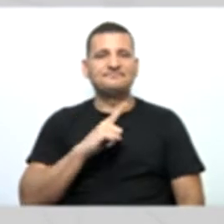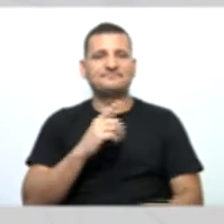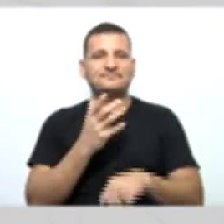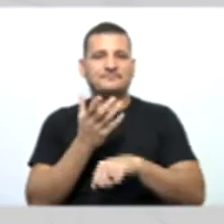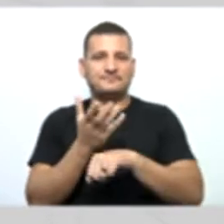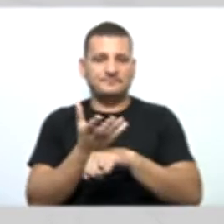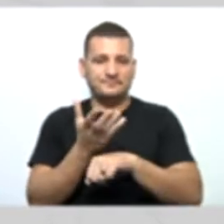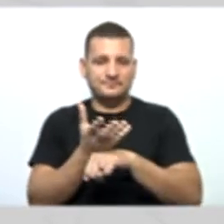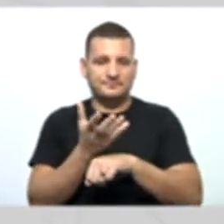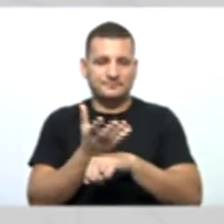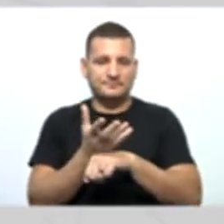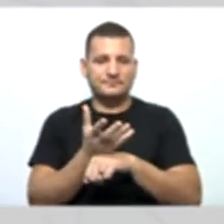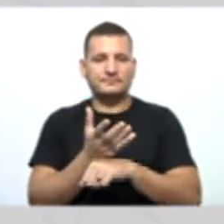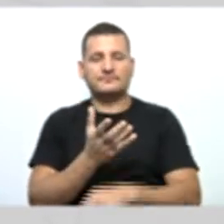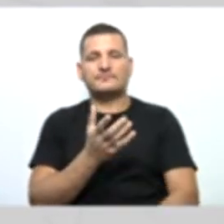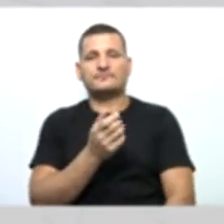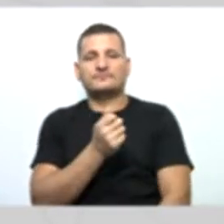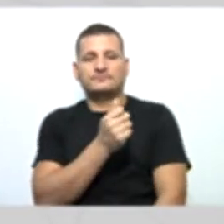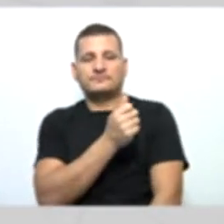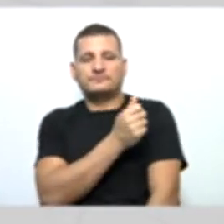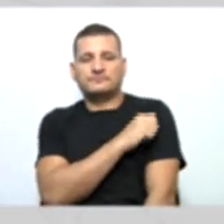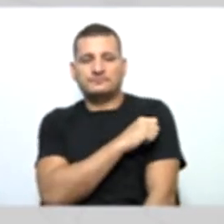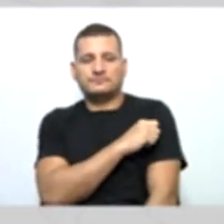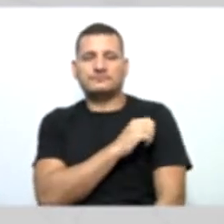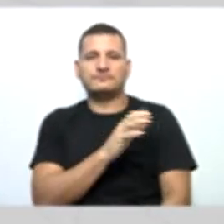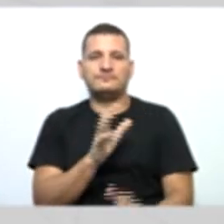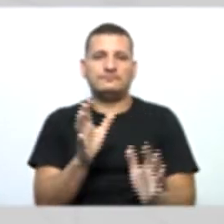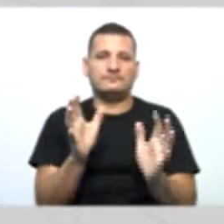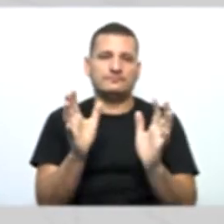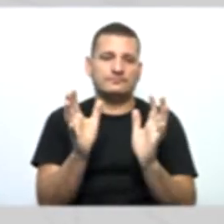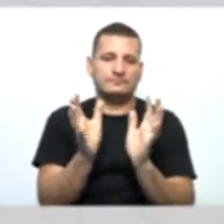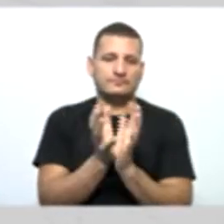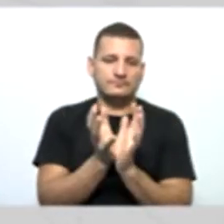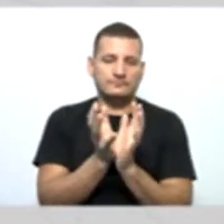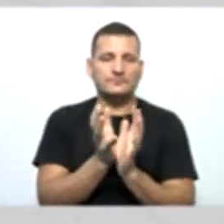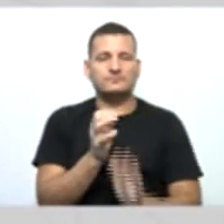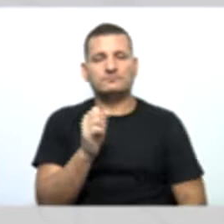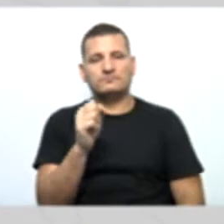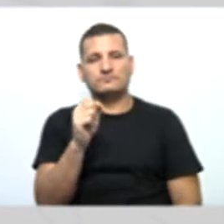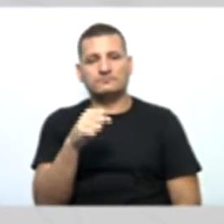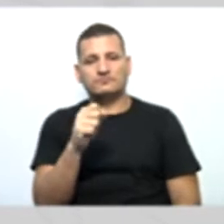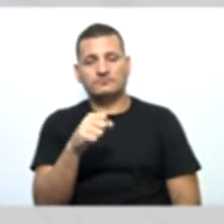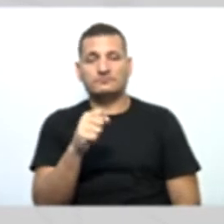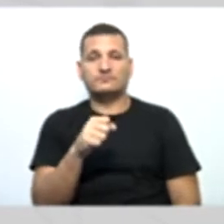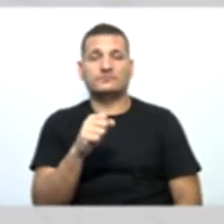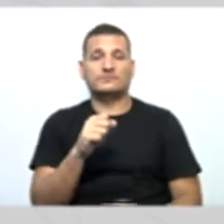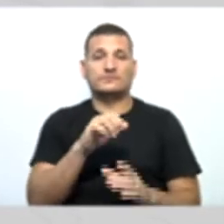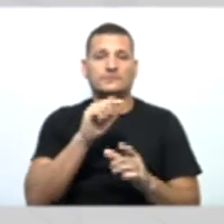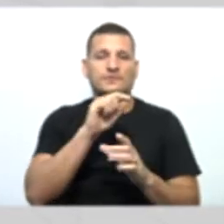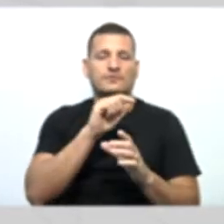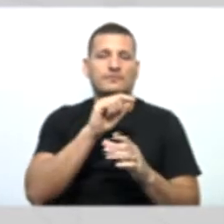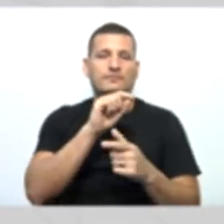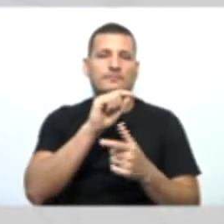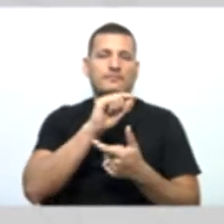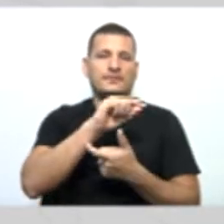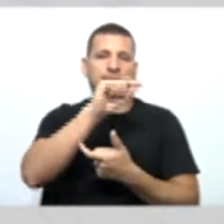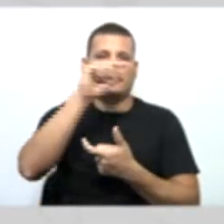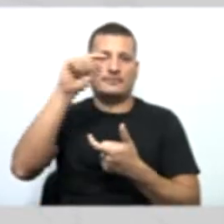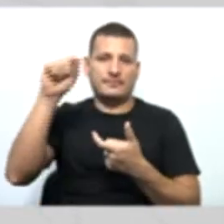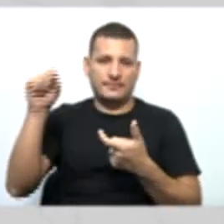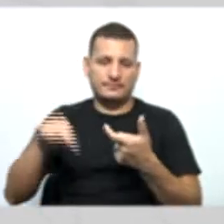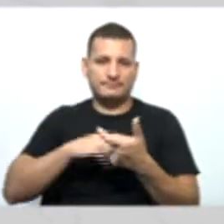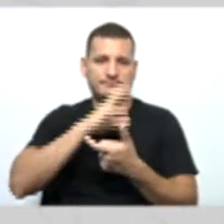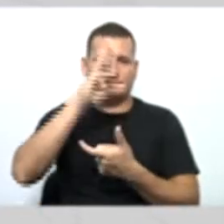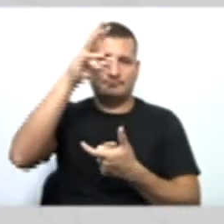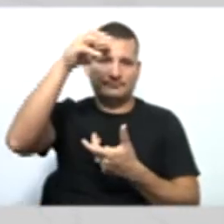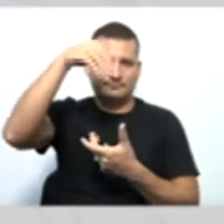disciplinas, eu tenho alunos, eu tenho turmas. Sim, tudo isso daqui, ó, todos esses atributos